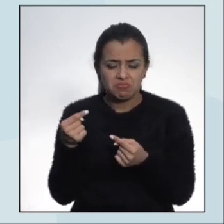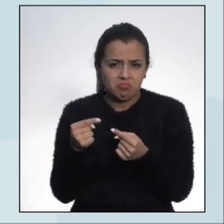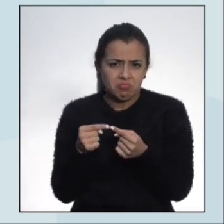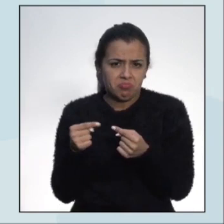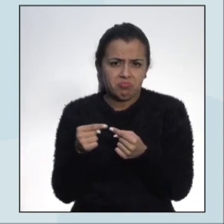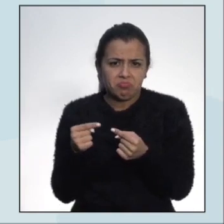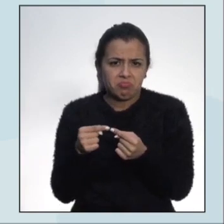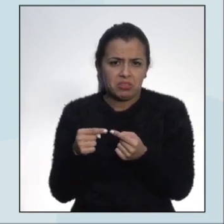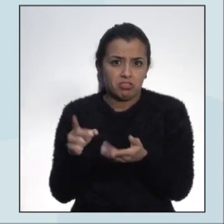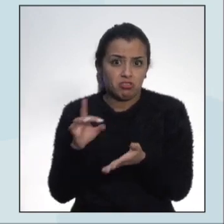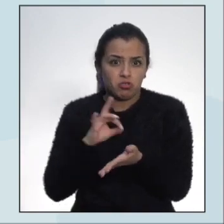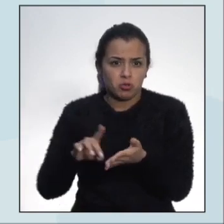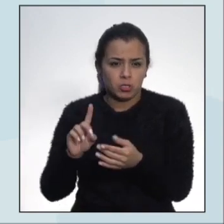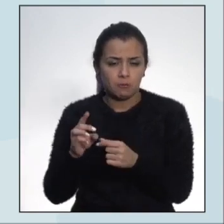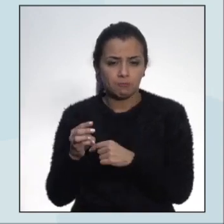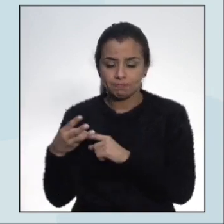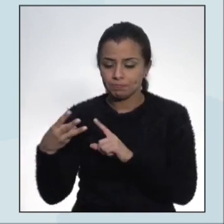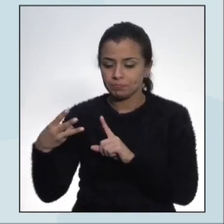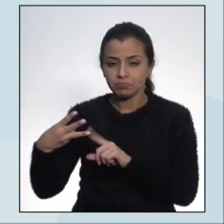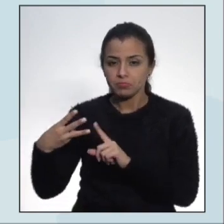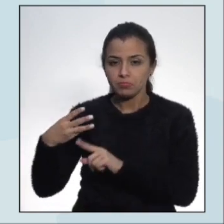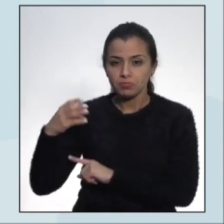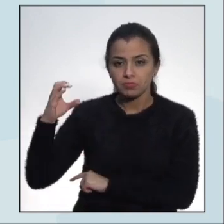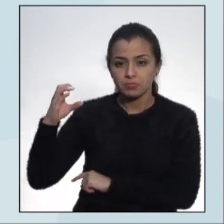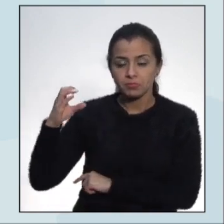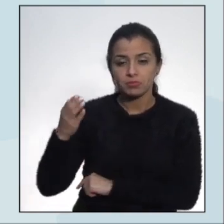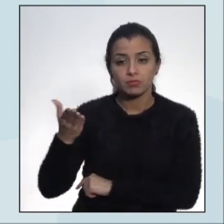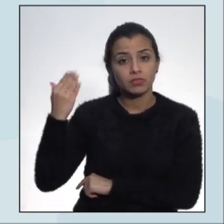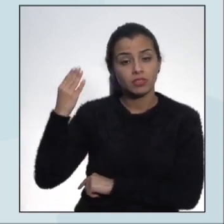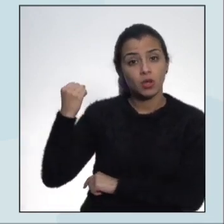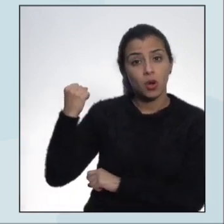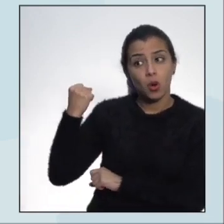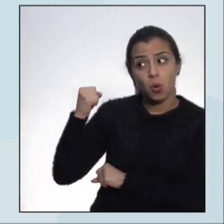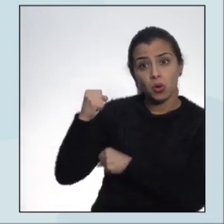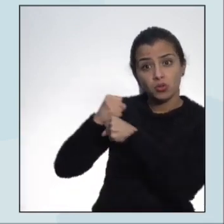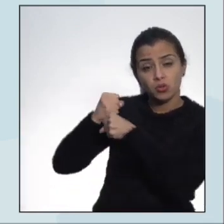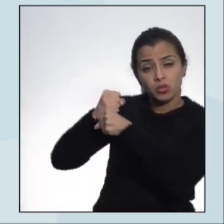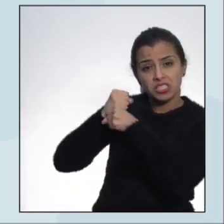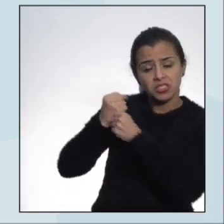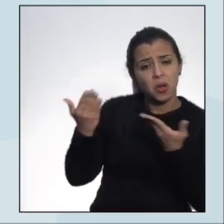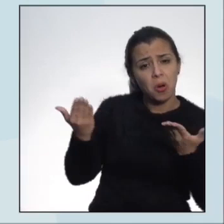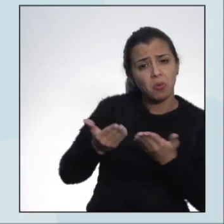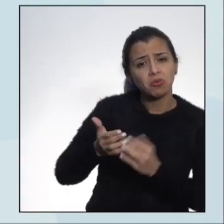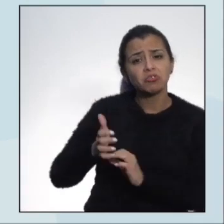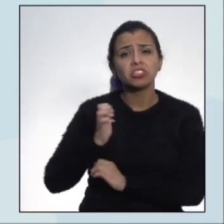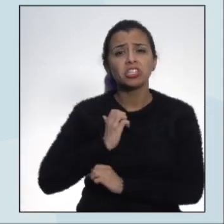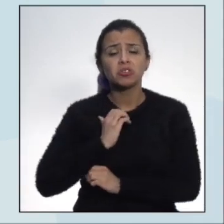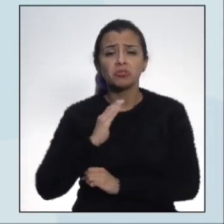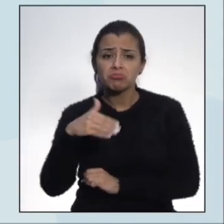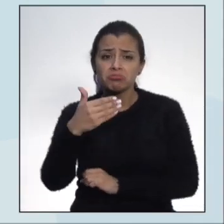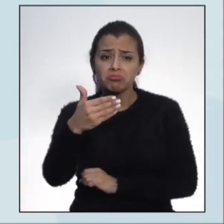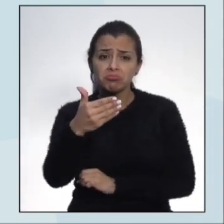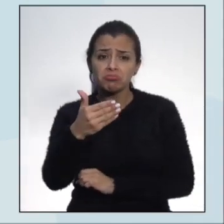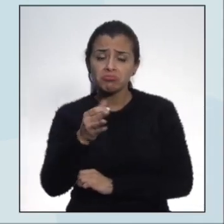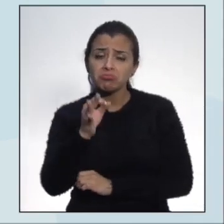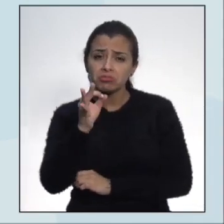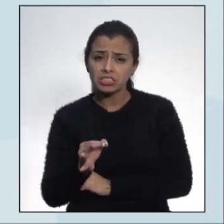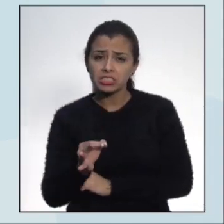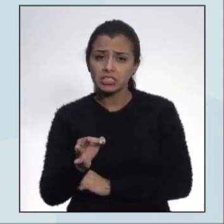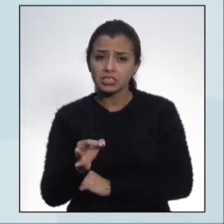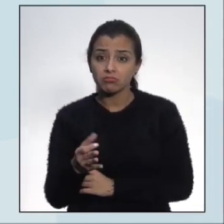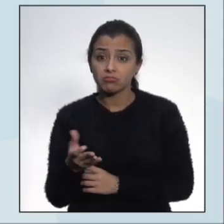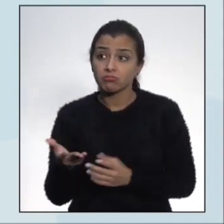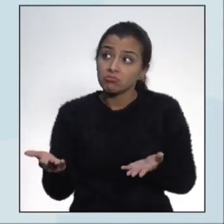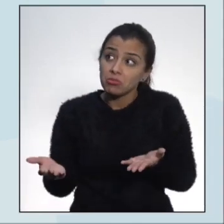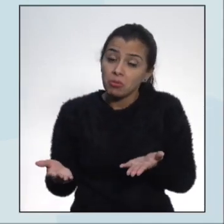né? Há 8 anos era eu pobre e miserável, e hoje sou rico e mais ainda serei. Bom, a pessoa